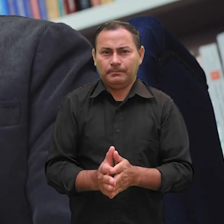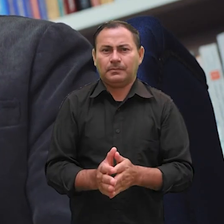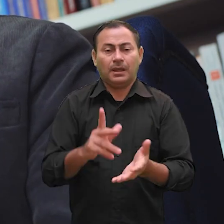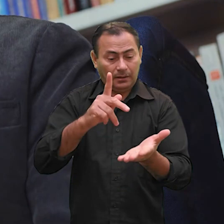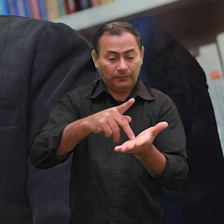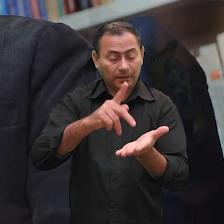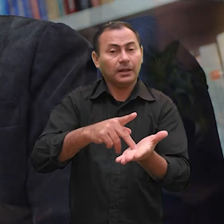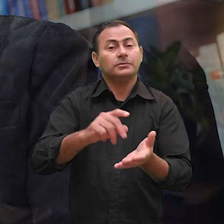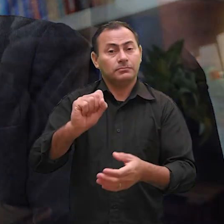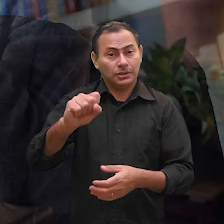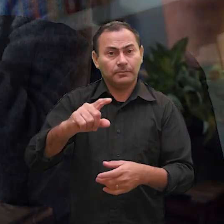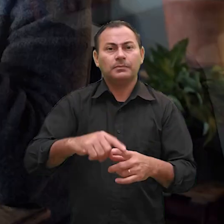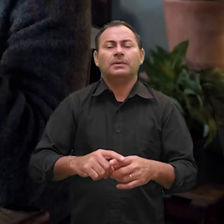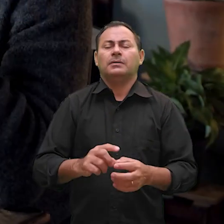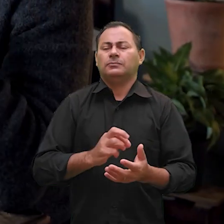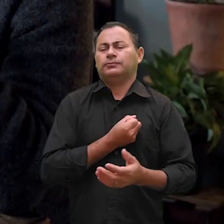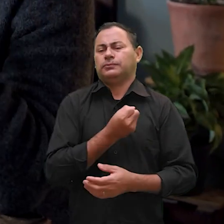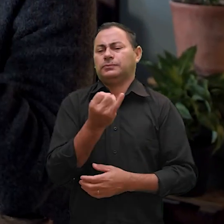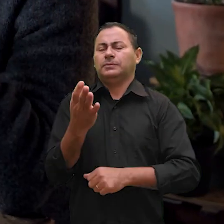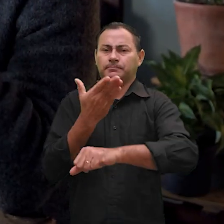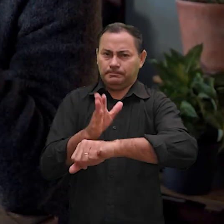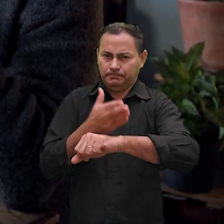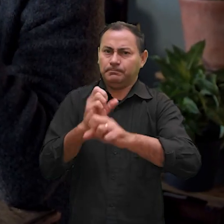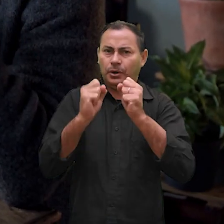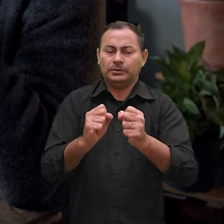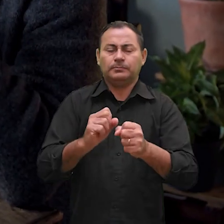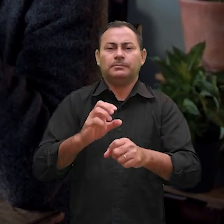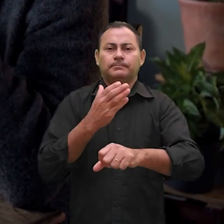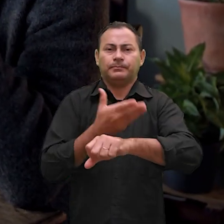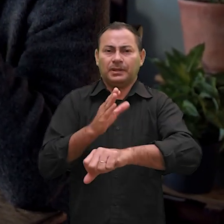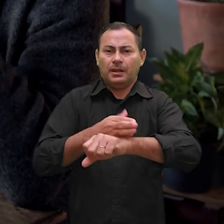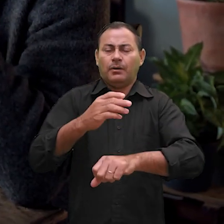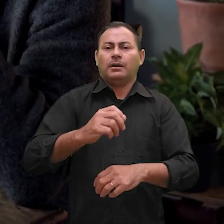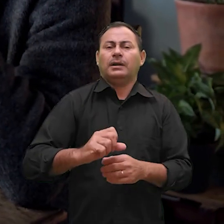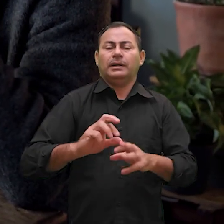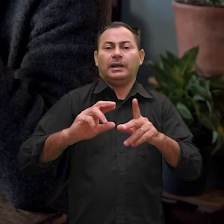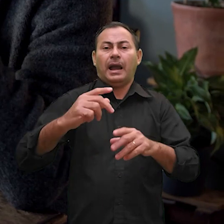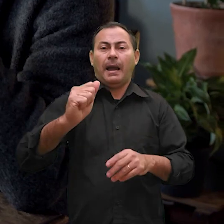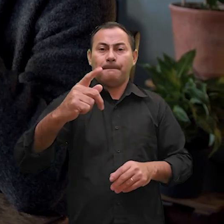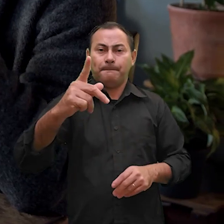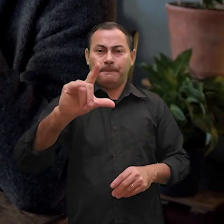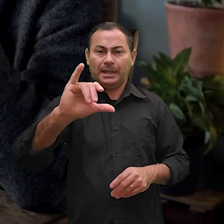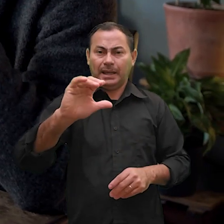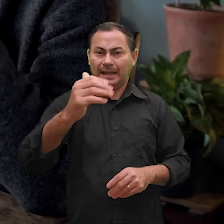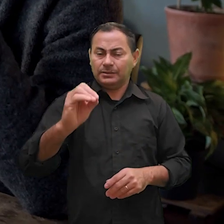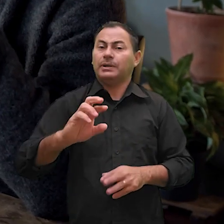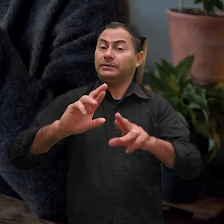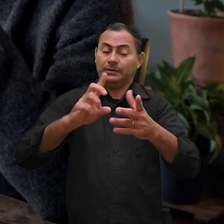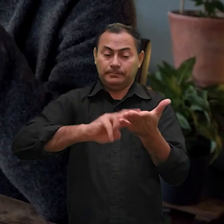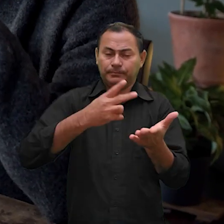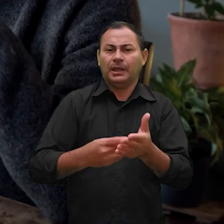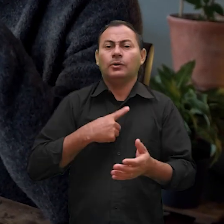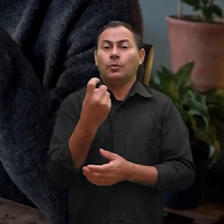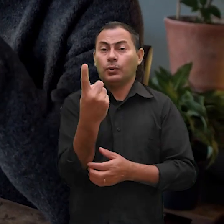aplicações. Isso é verdade. Centenas de aplicações. Aplicação é diferente de interpretação. Existe apenas